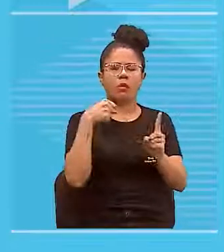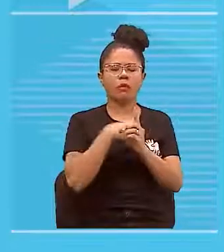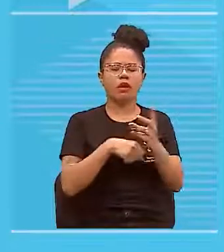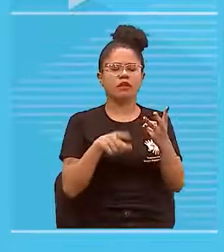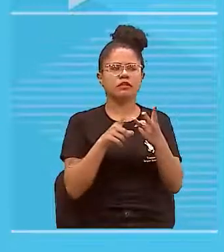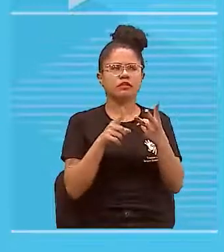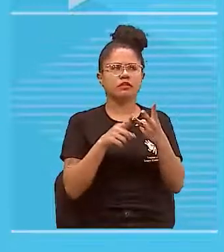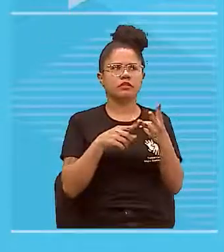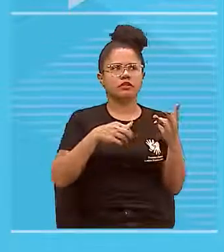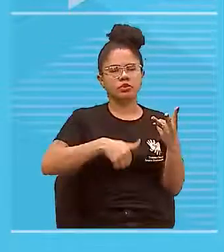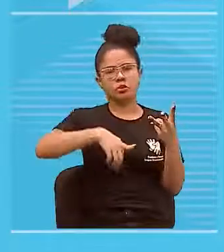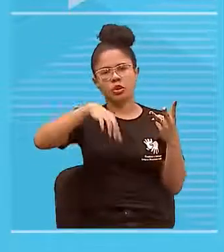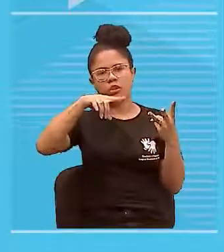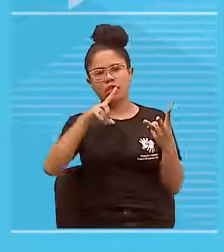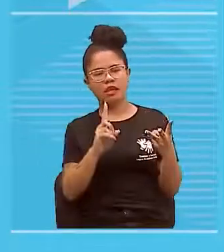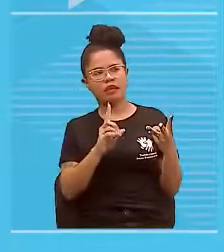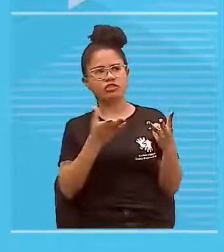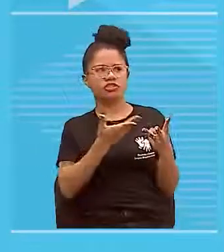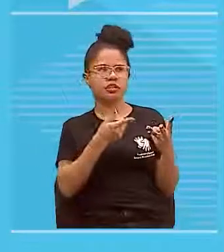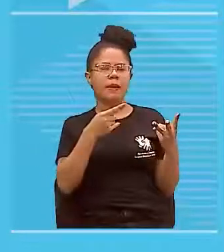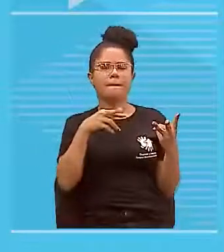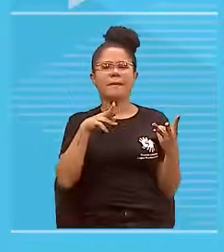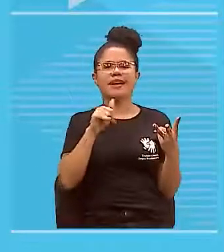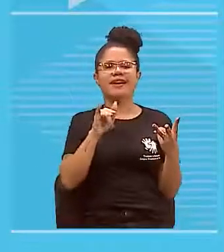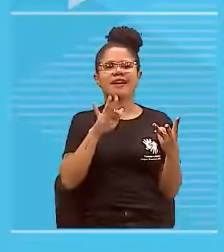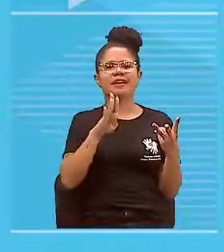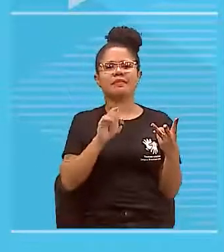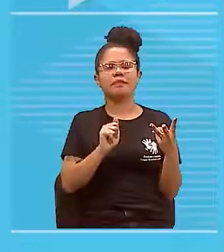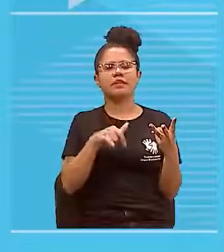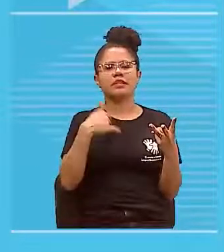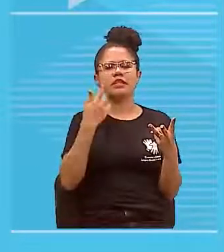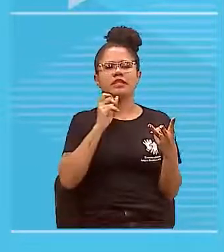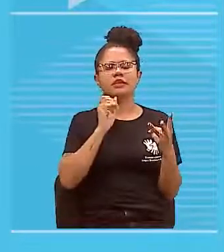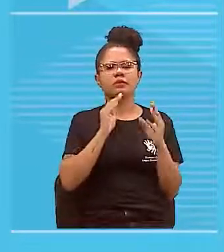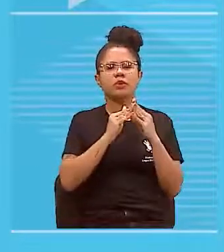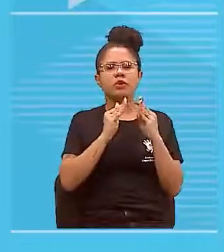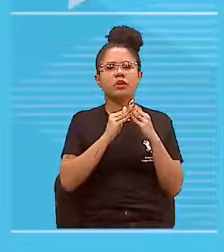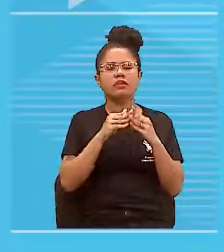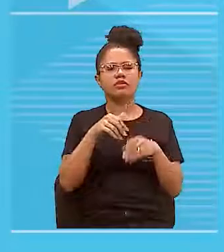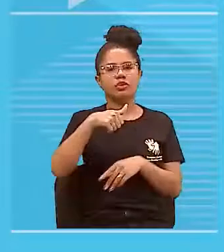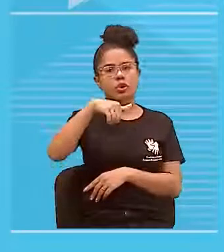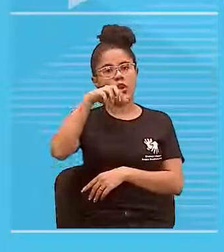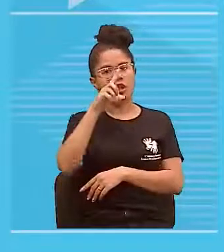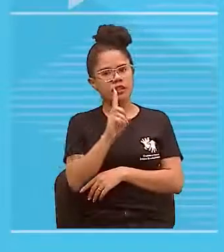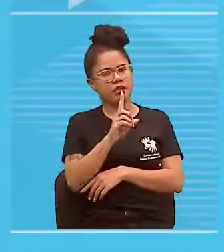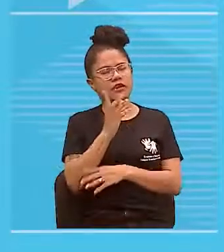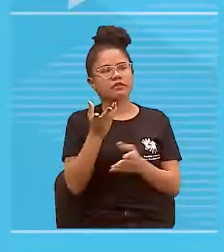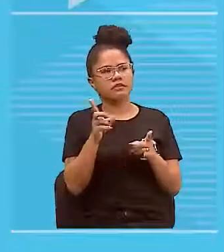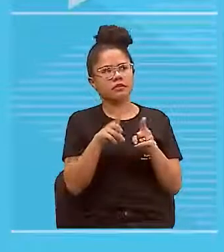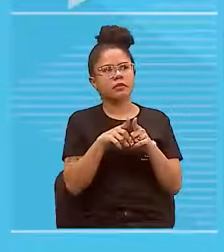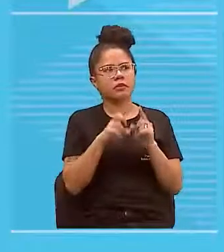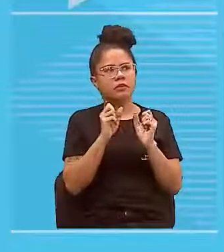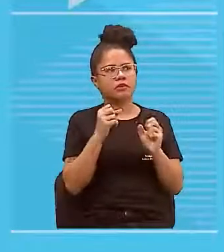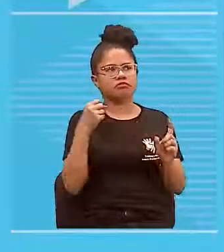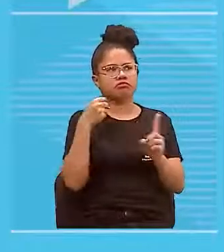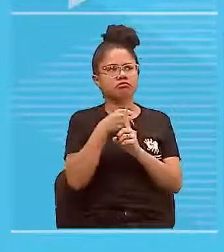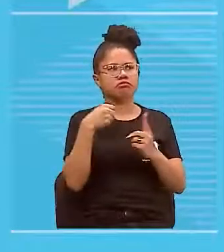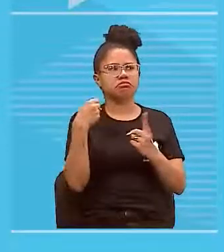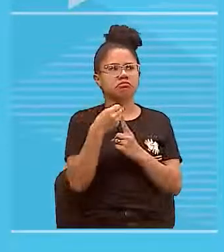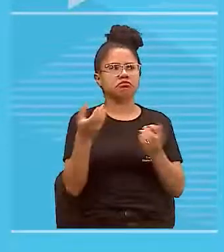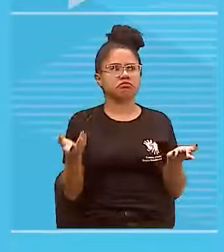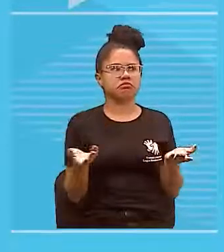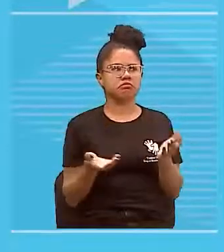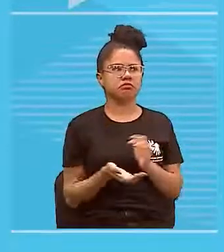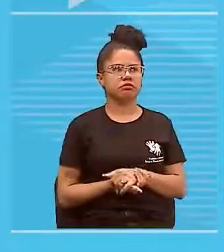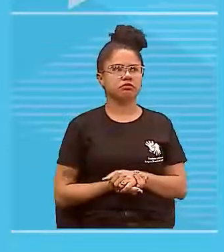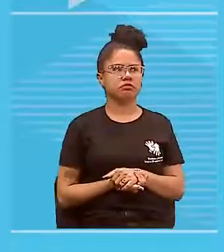Paraíba Pessoal que mora no nordeste também é saco de pancada Ave Maria professor